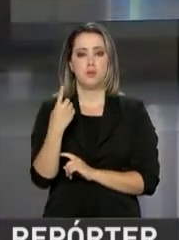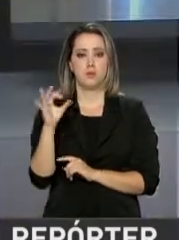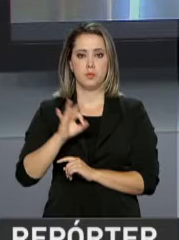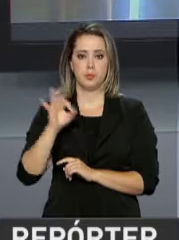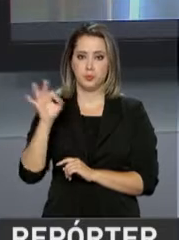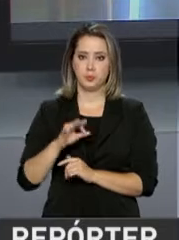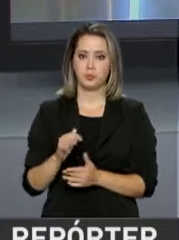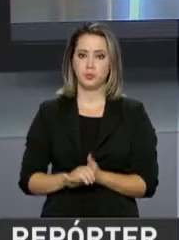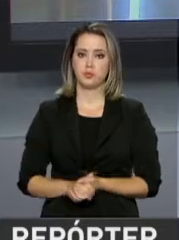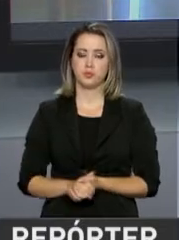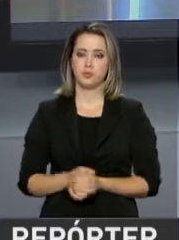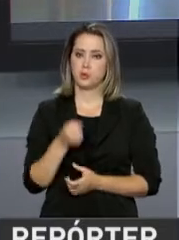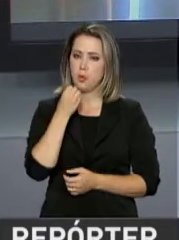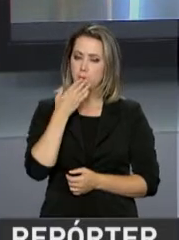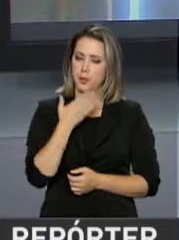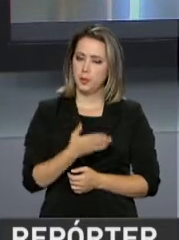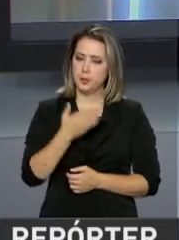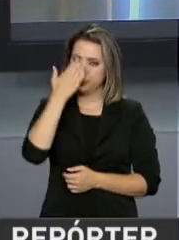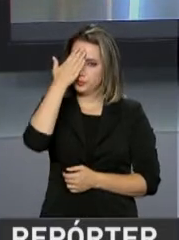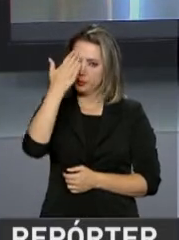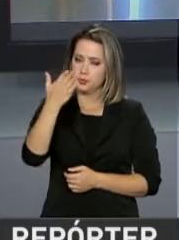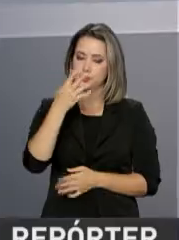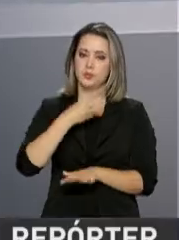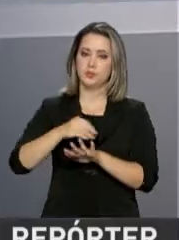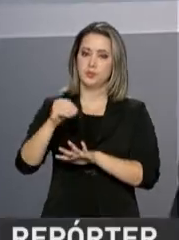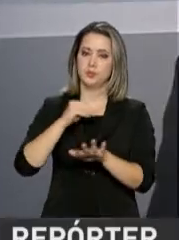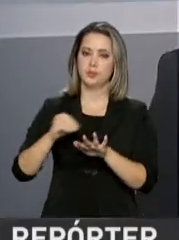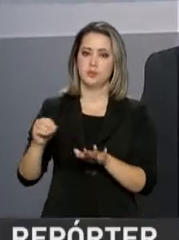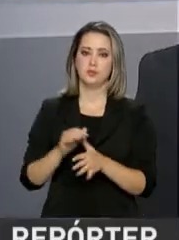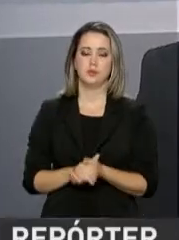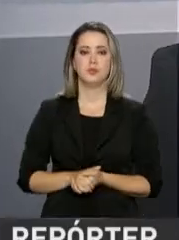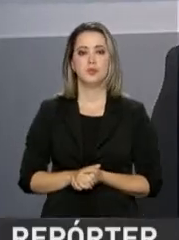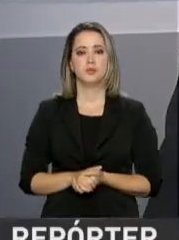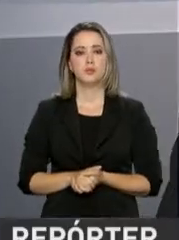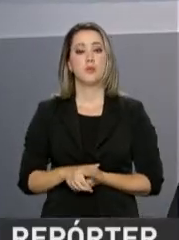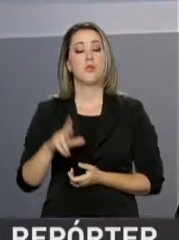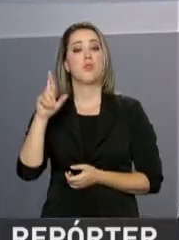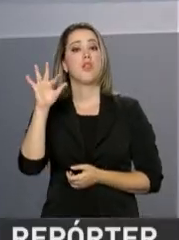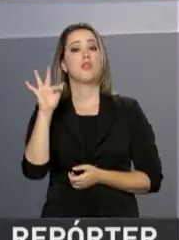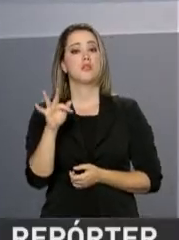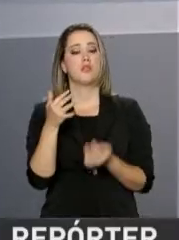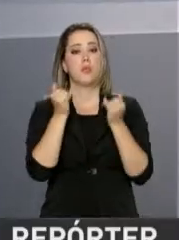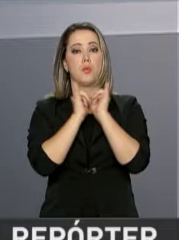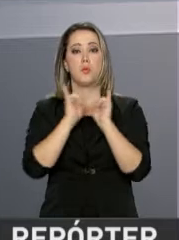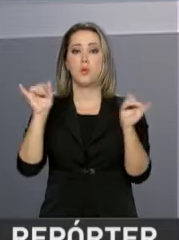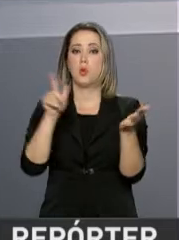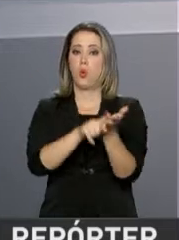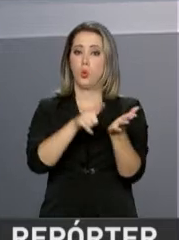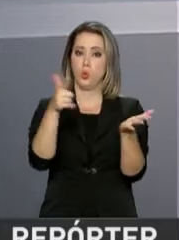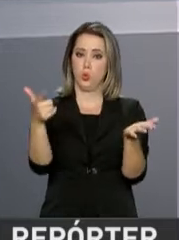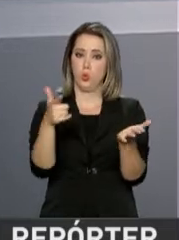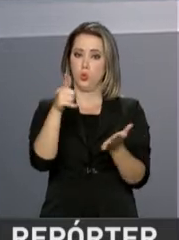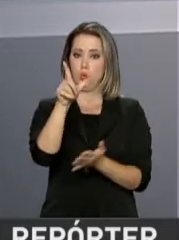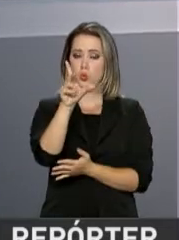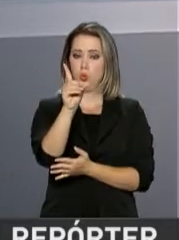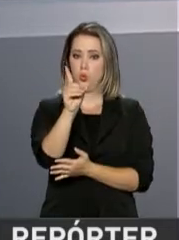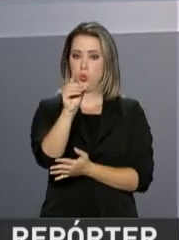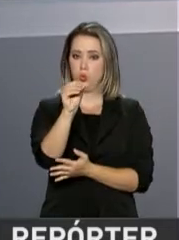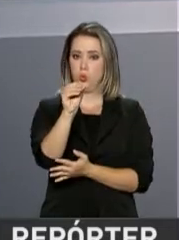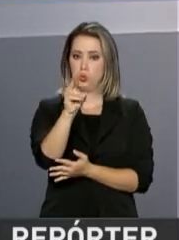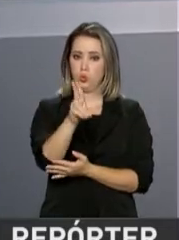você roberto muito bom né obrigado por essas informações à receita federal publicou no diário oficial da união a regulamentação